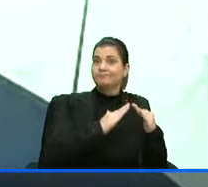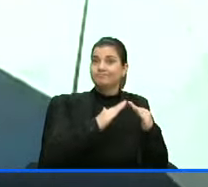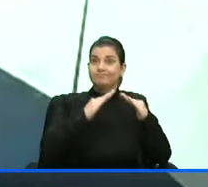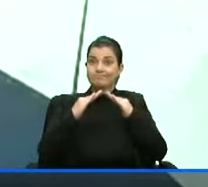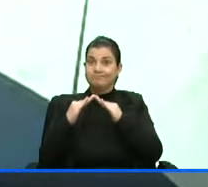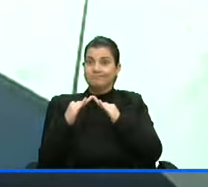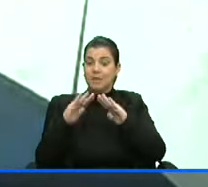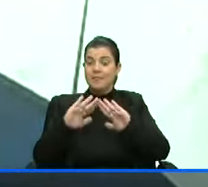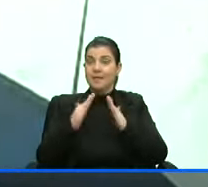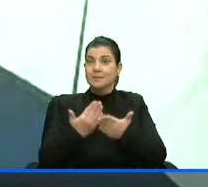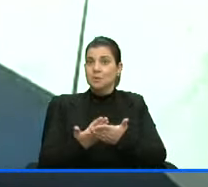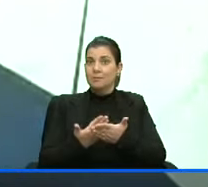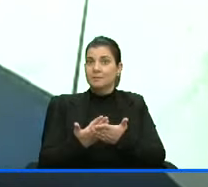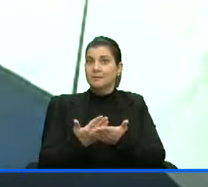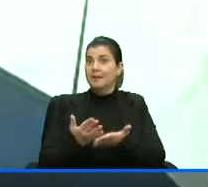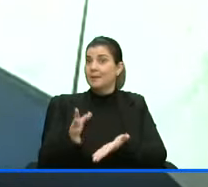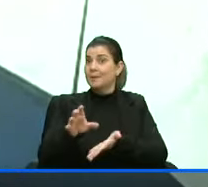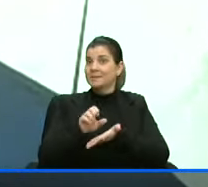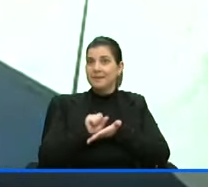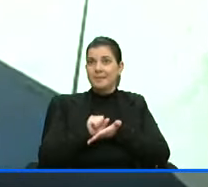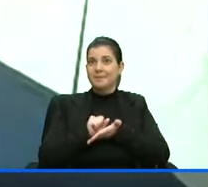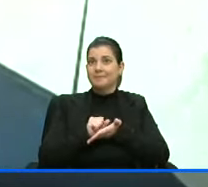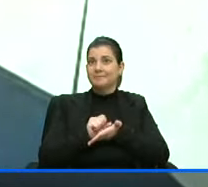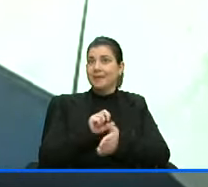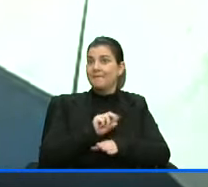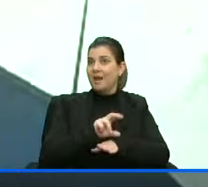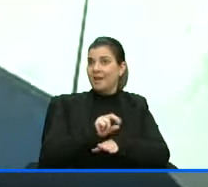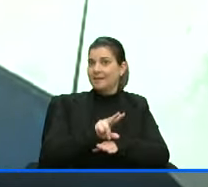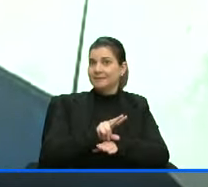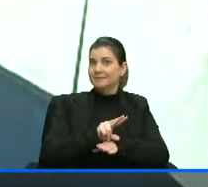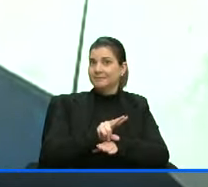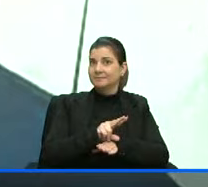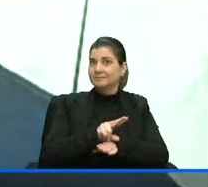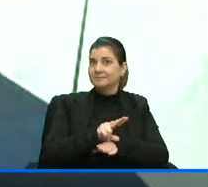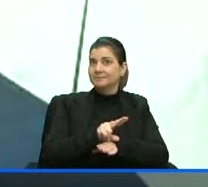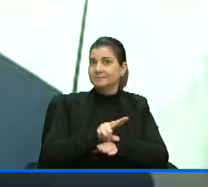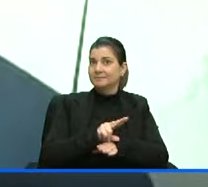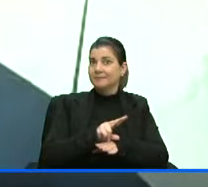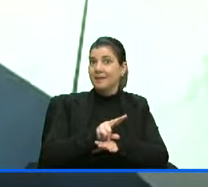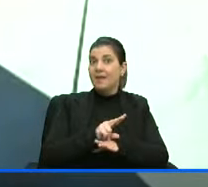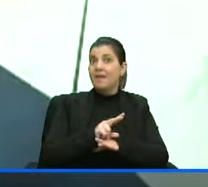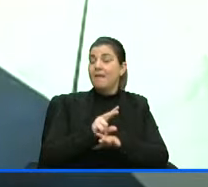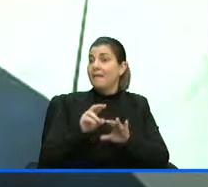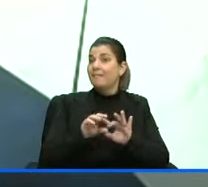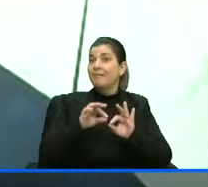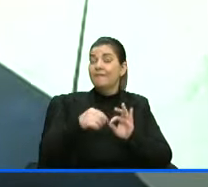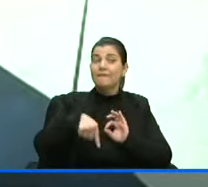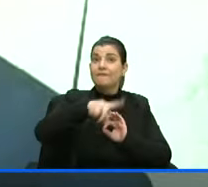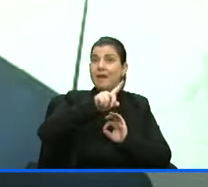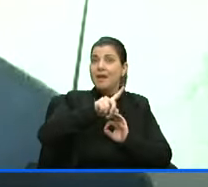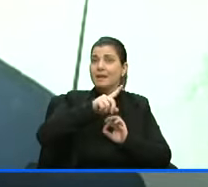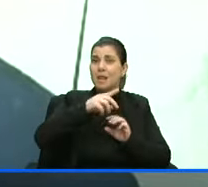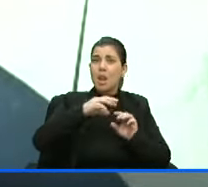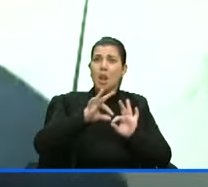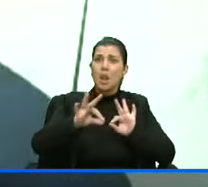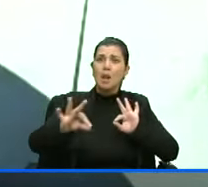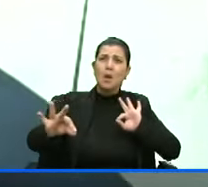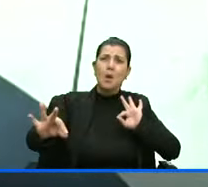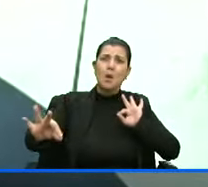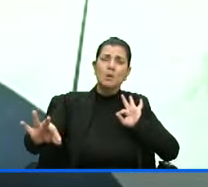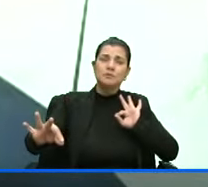ela não recebe a vaga, ela recebe a vaga muito longe daquela escola, mas ela é